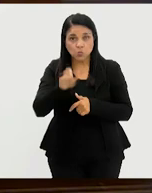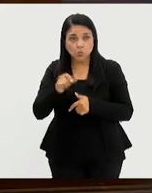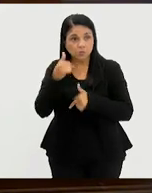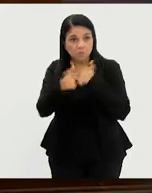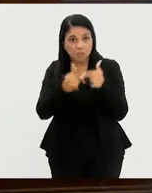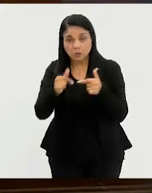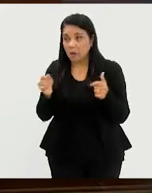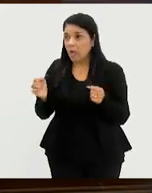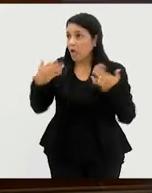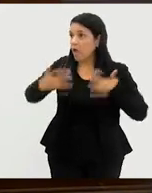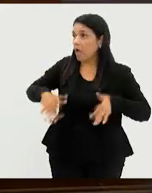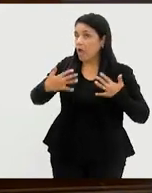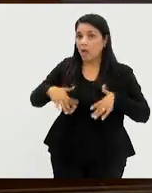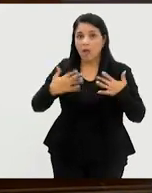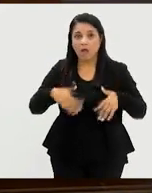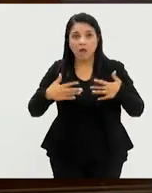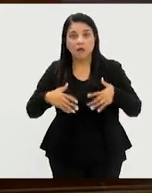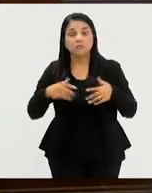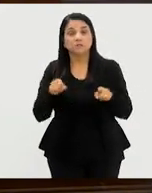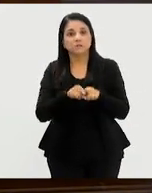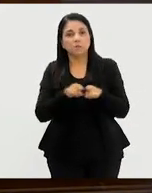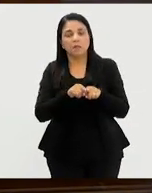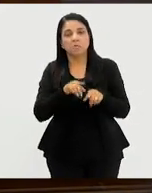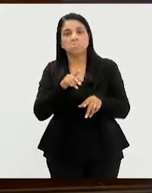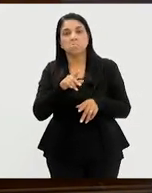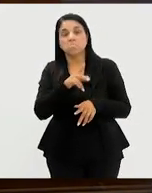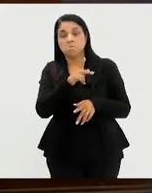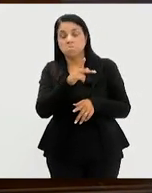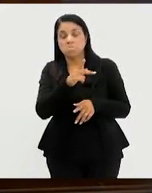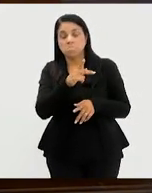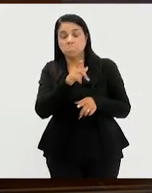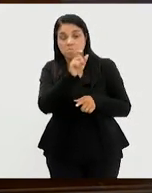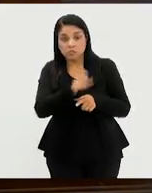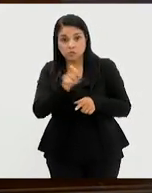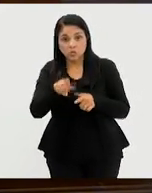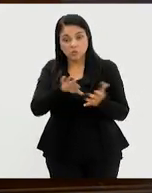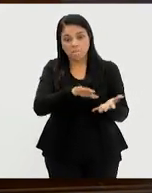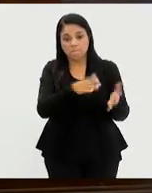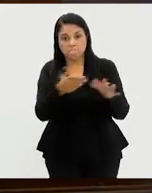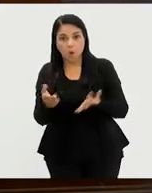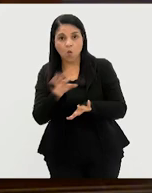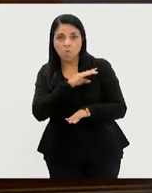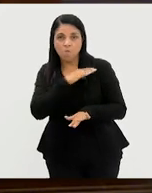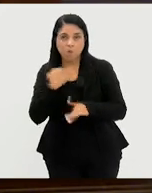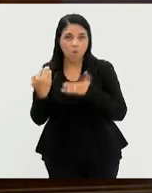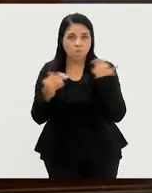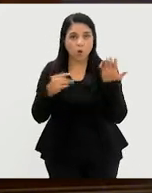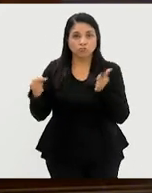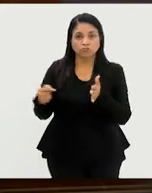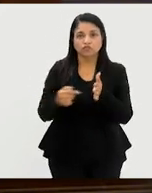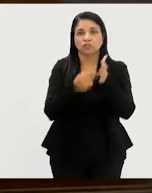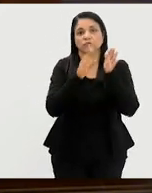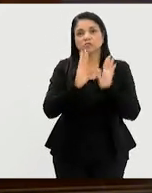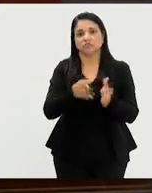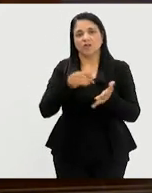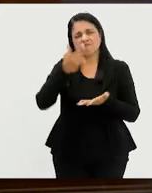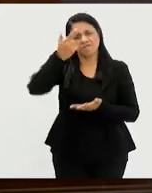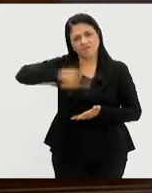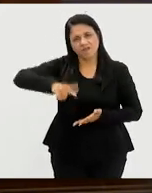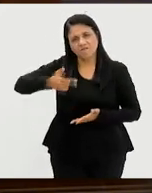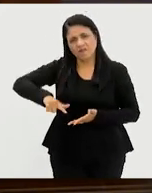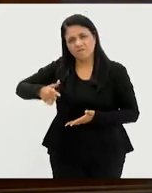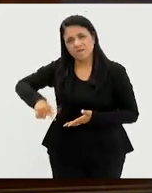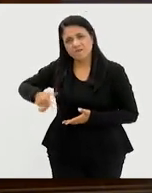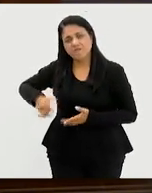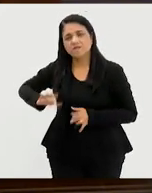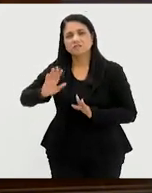senhor presidente deixando corpos no chão como nós já denunciamos aqui inúmeras vezes e não vamos